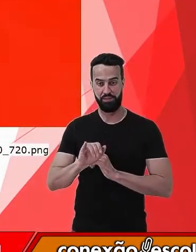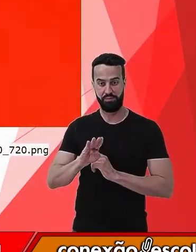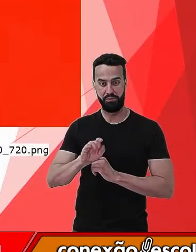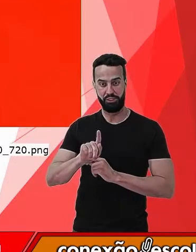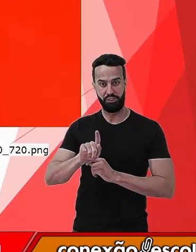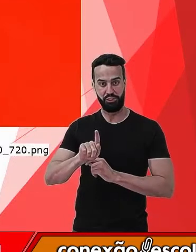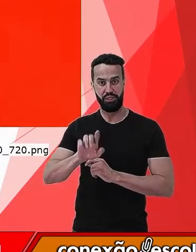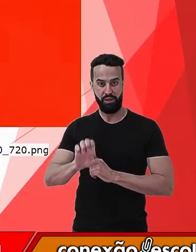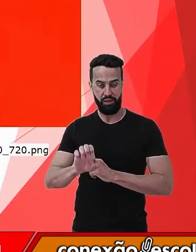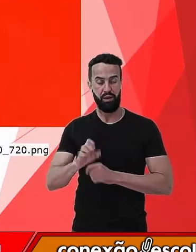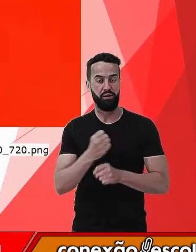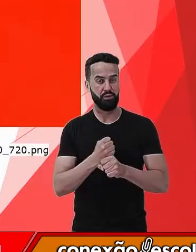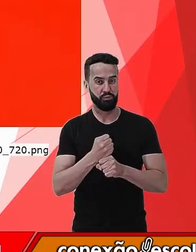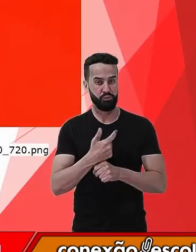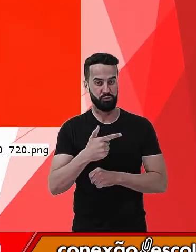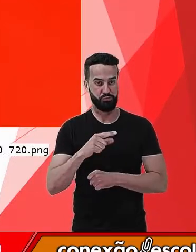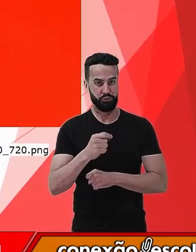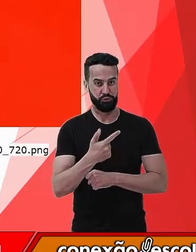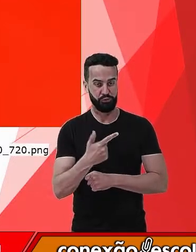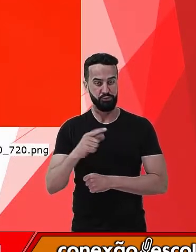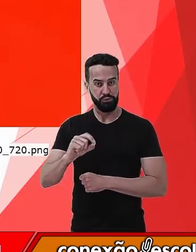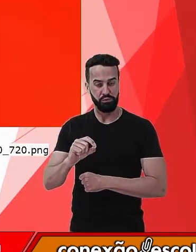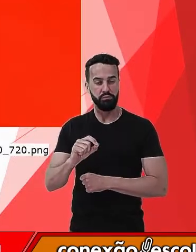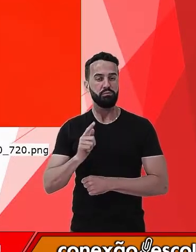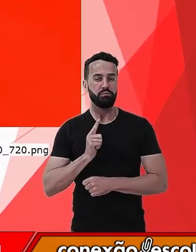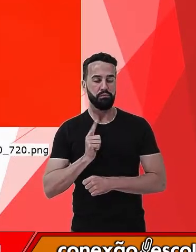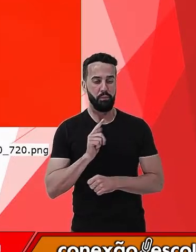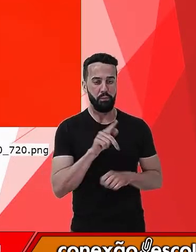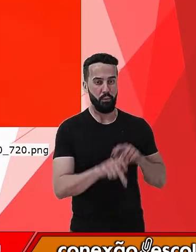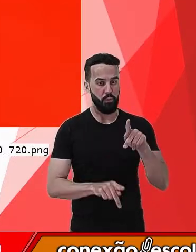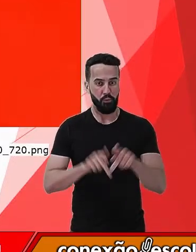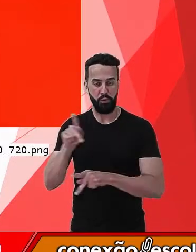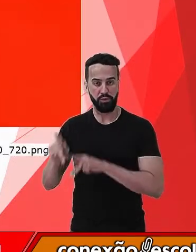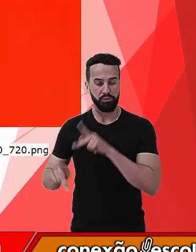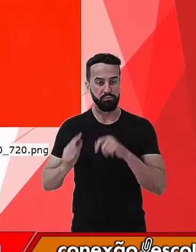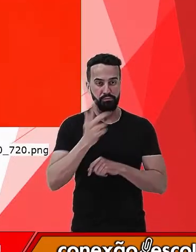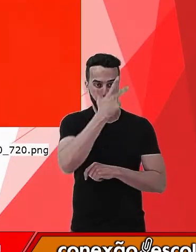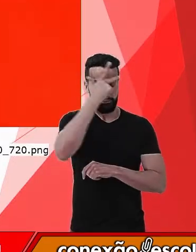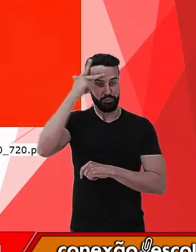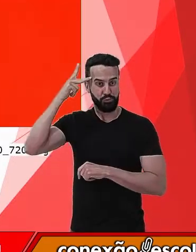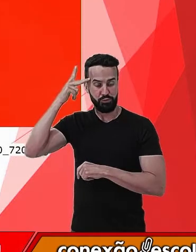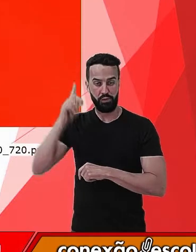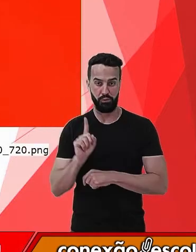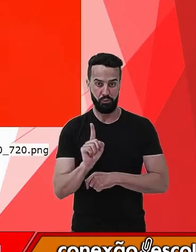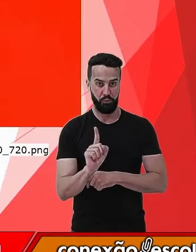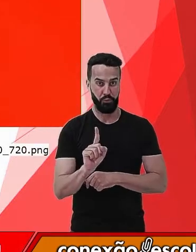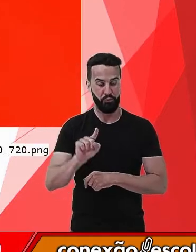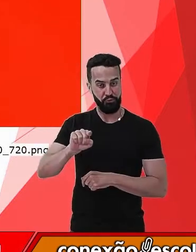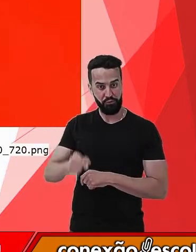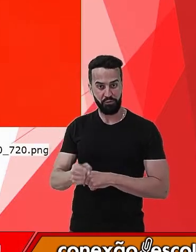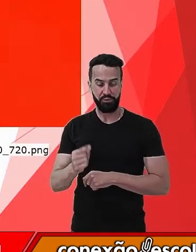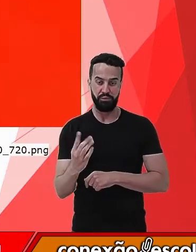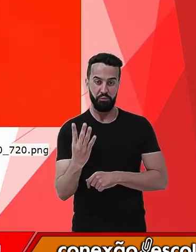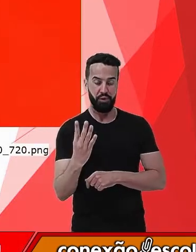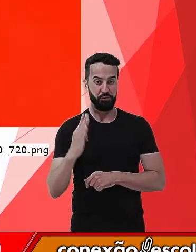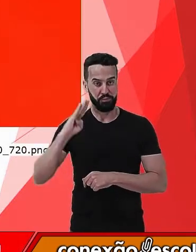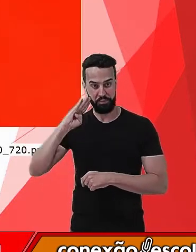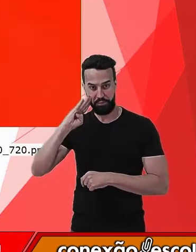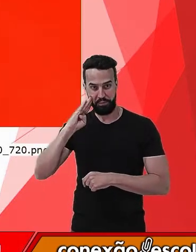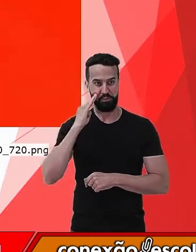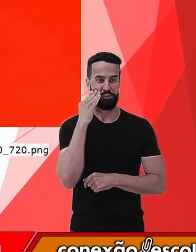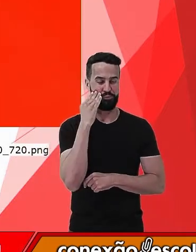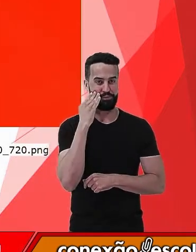vocês. Hoje, a nossa aula é sobre China versus Estados Unidos. Aula para o agrupamento